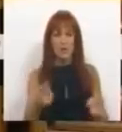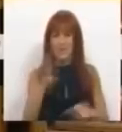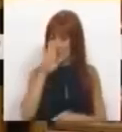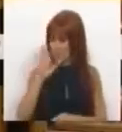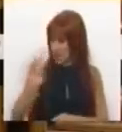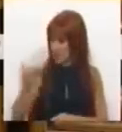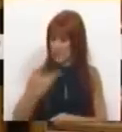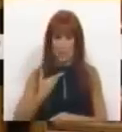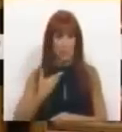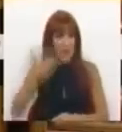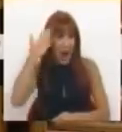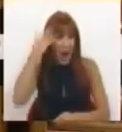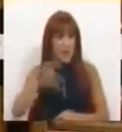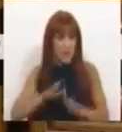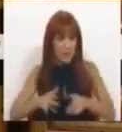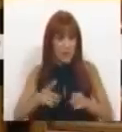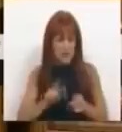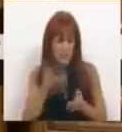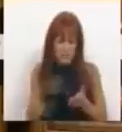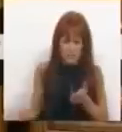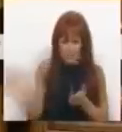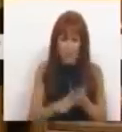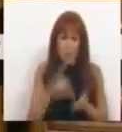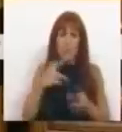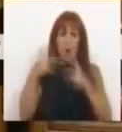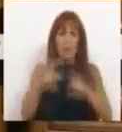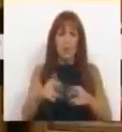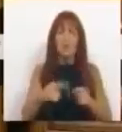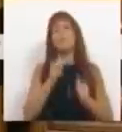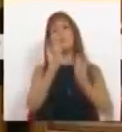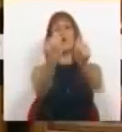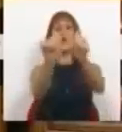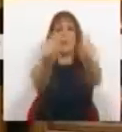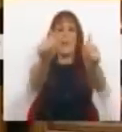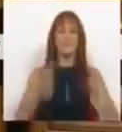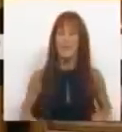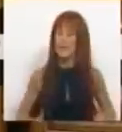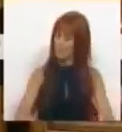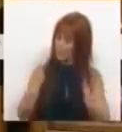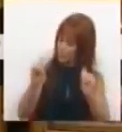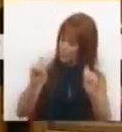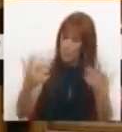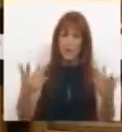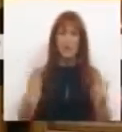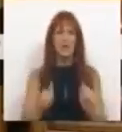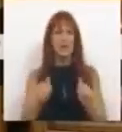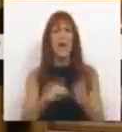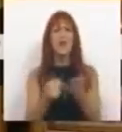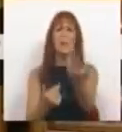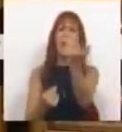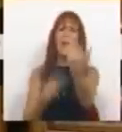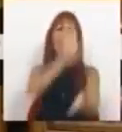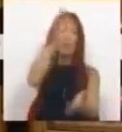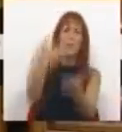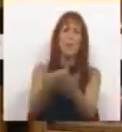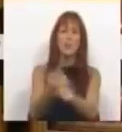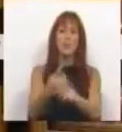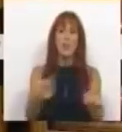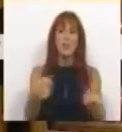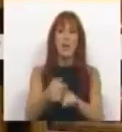Se o PSD acha que é preciso virar a página da austeridade, ora muito bem, ora muito bem. Ficamos à espera dessas propostas,